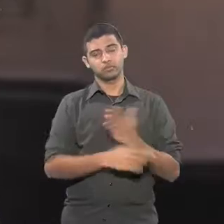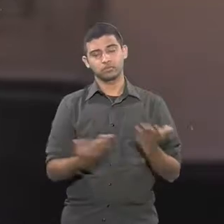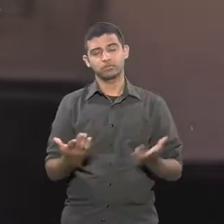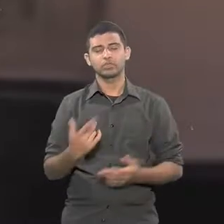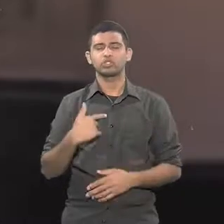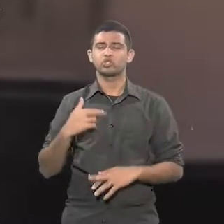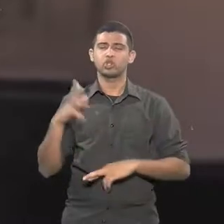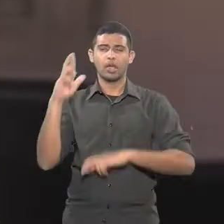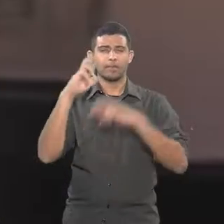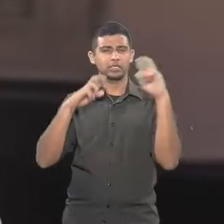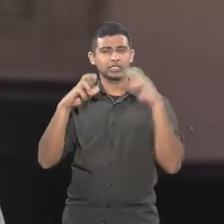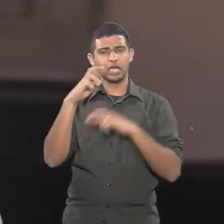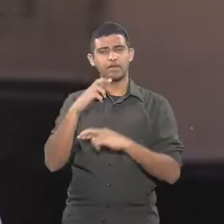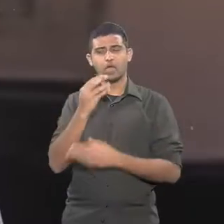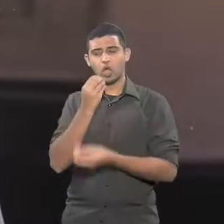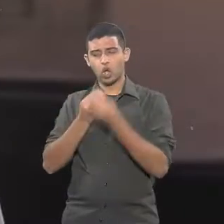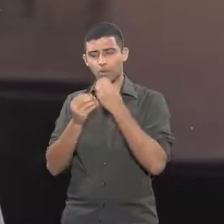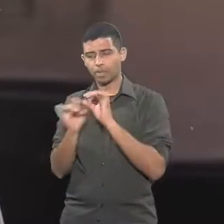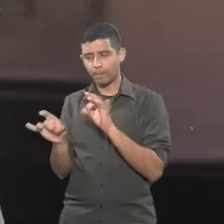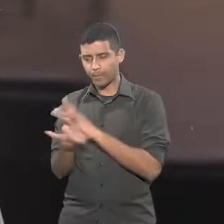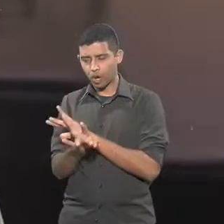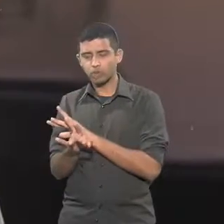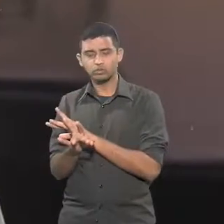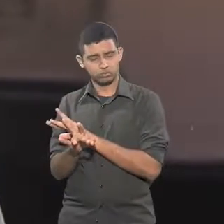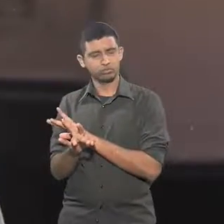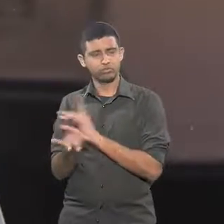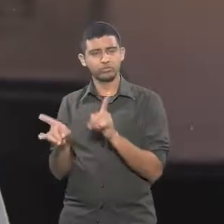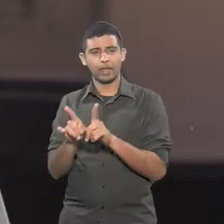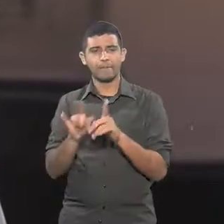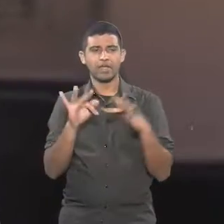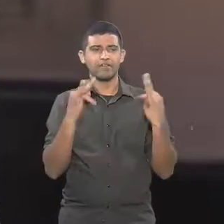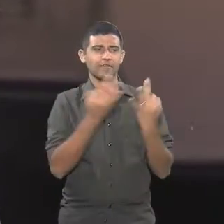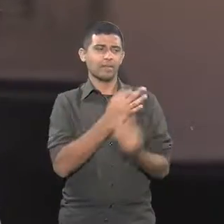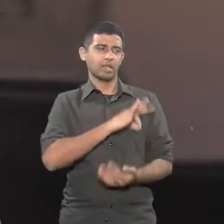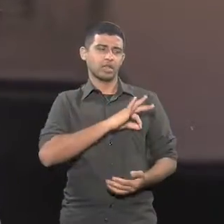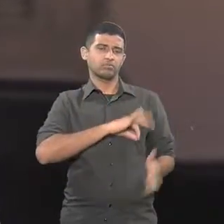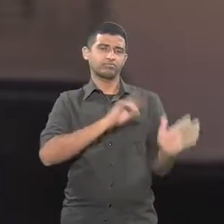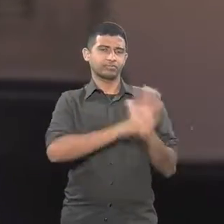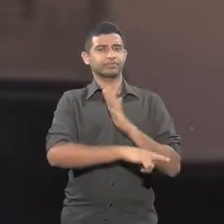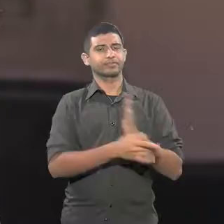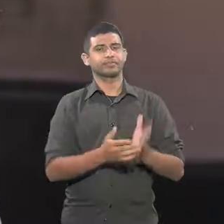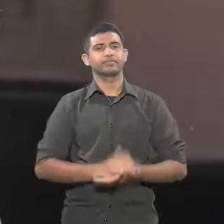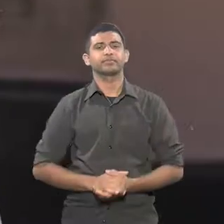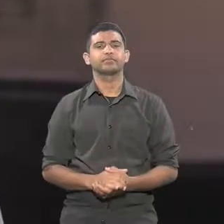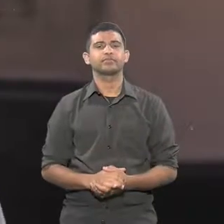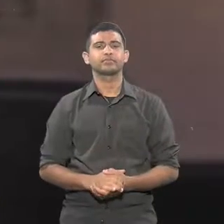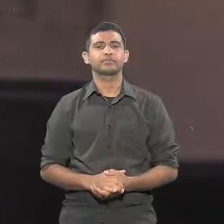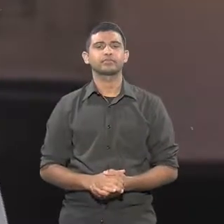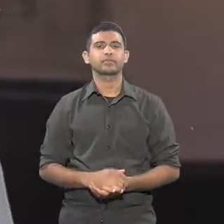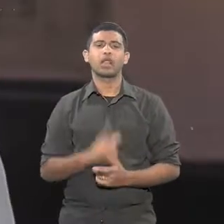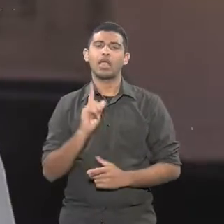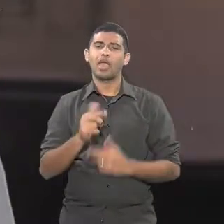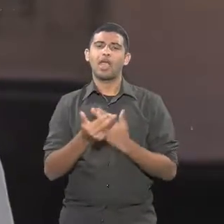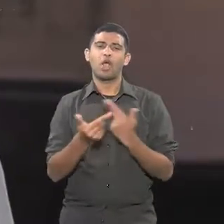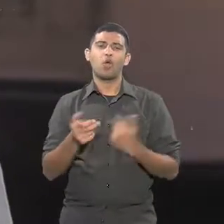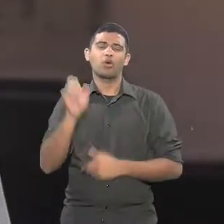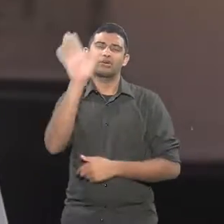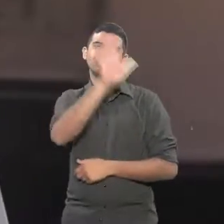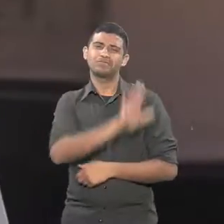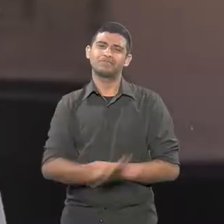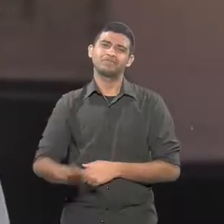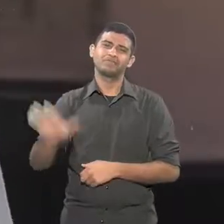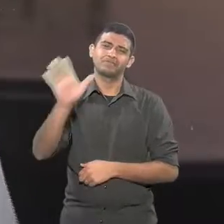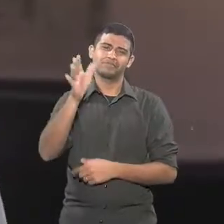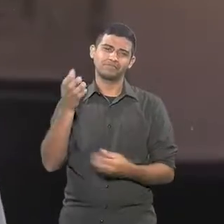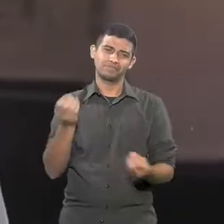incidência dos alimentos prontos também nas famílias de menores rendimentos. E também é uma coisa regional,